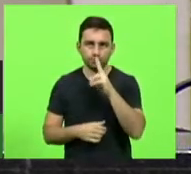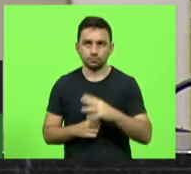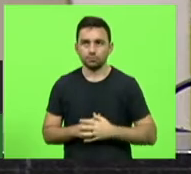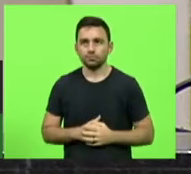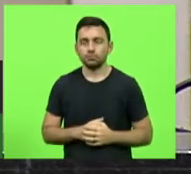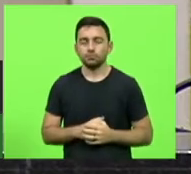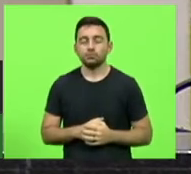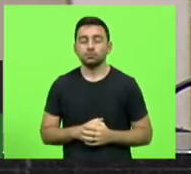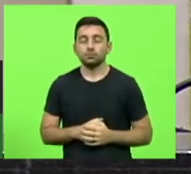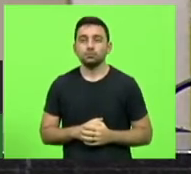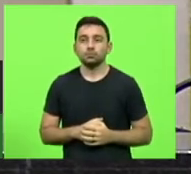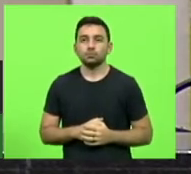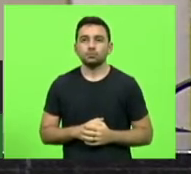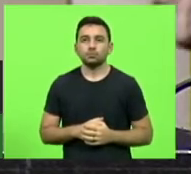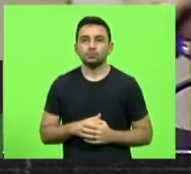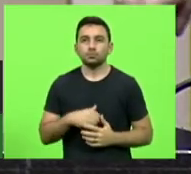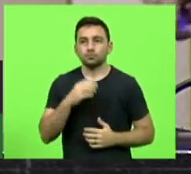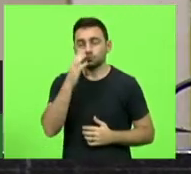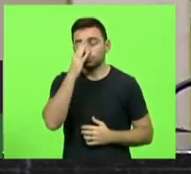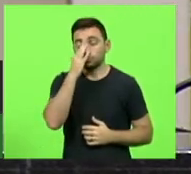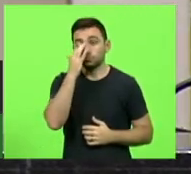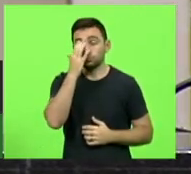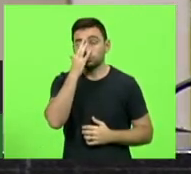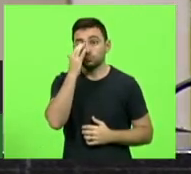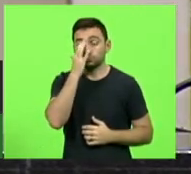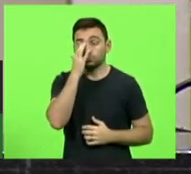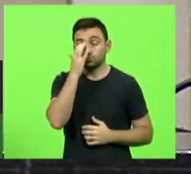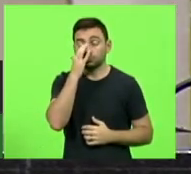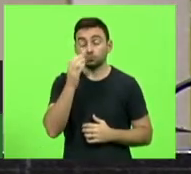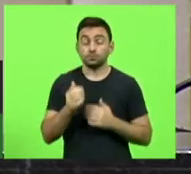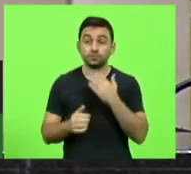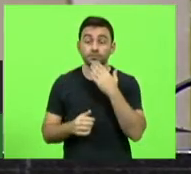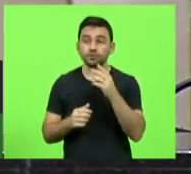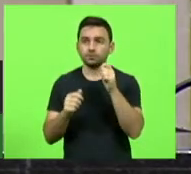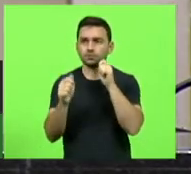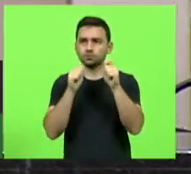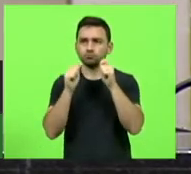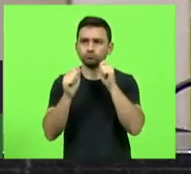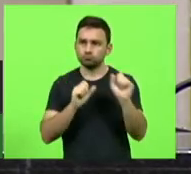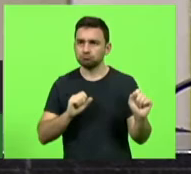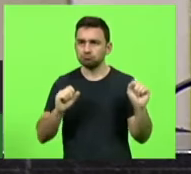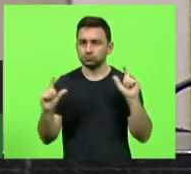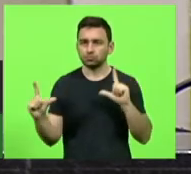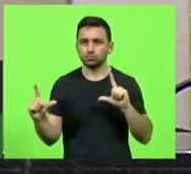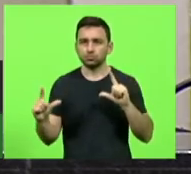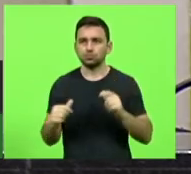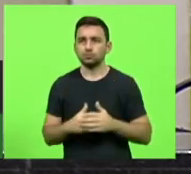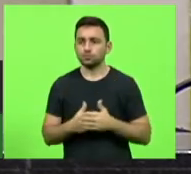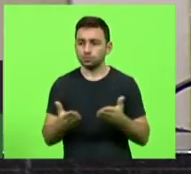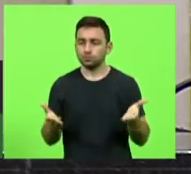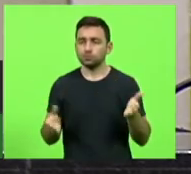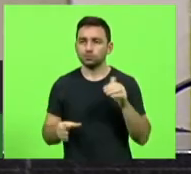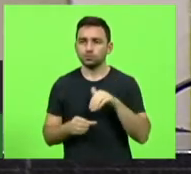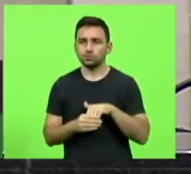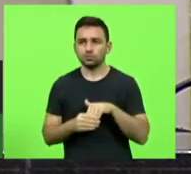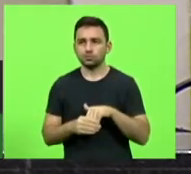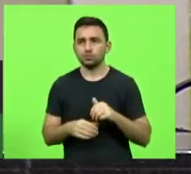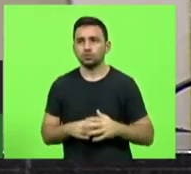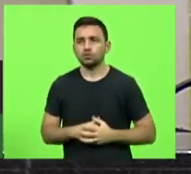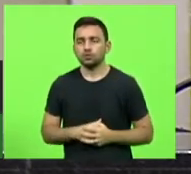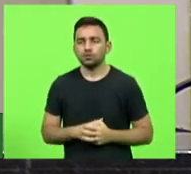Eu votei contra o... Ok, deputado. Peço assessoria que abra o painel para que os senhores e senhores deputados possam exercer o direito de voto